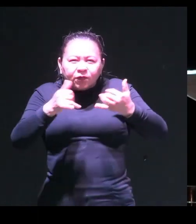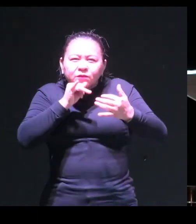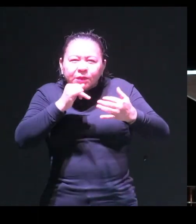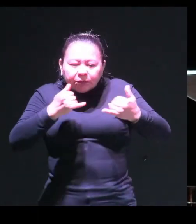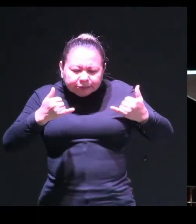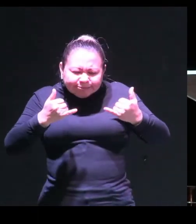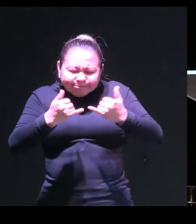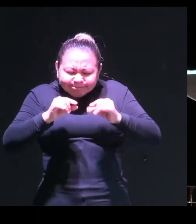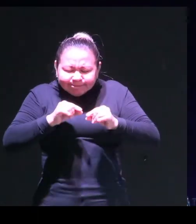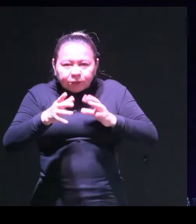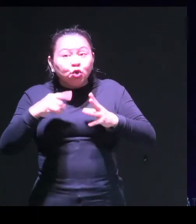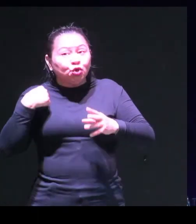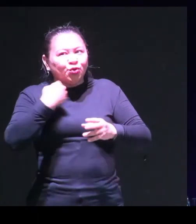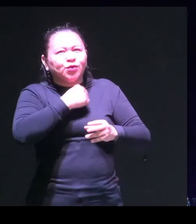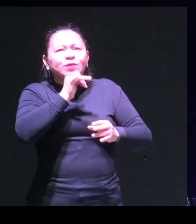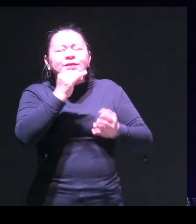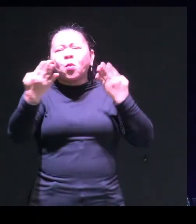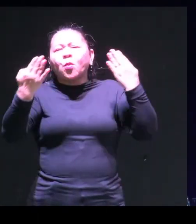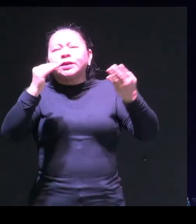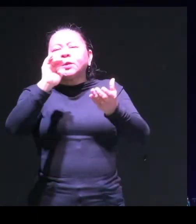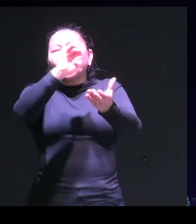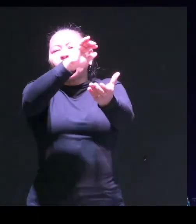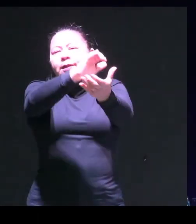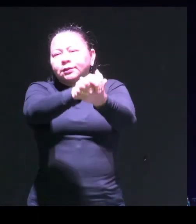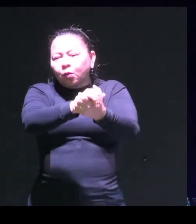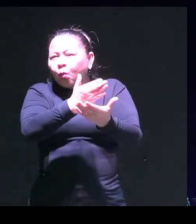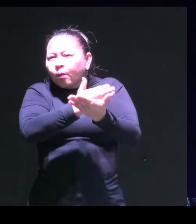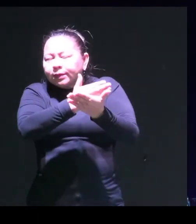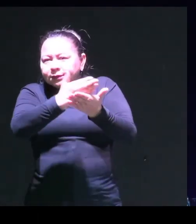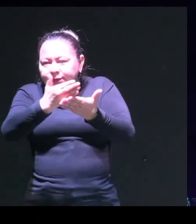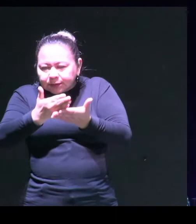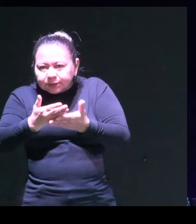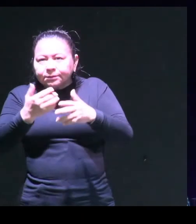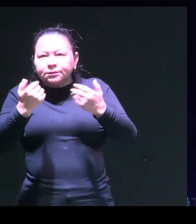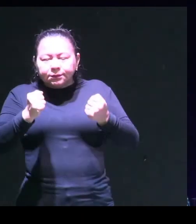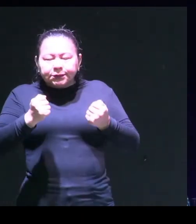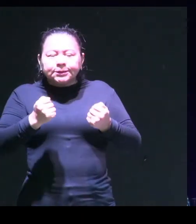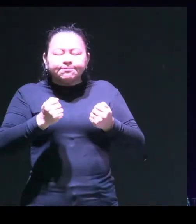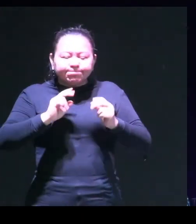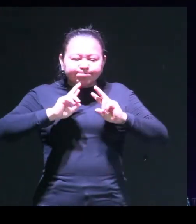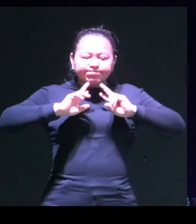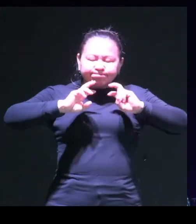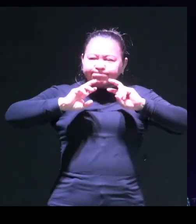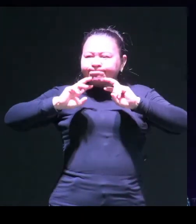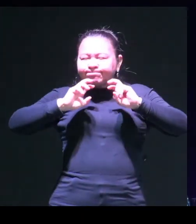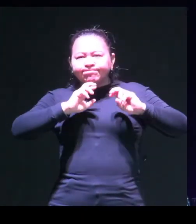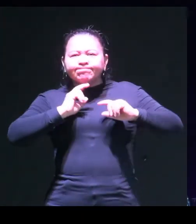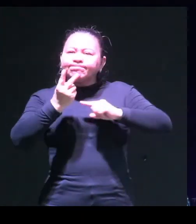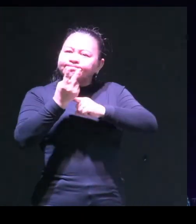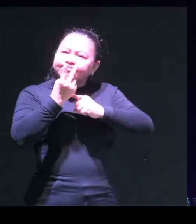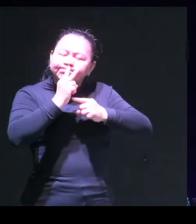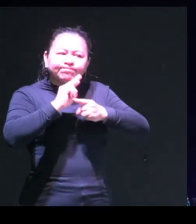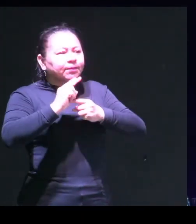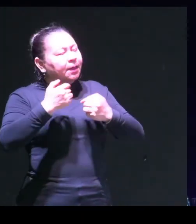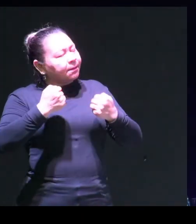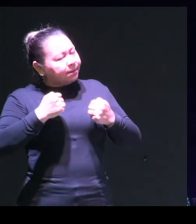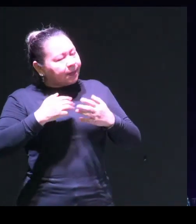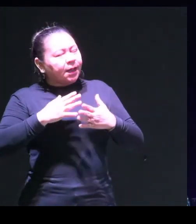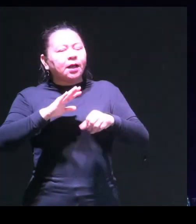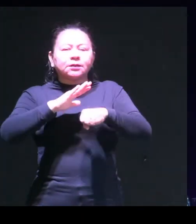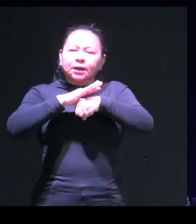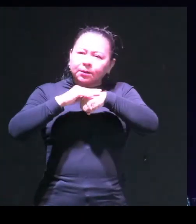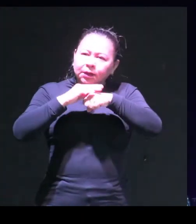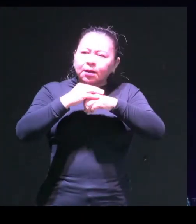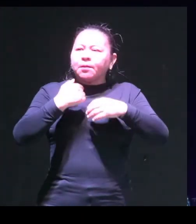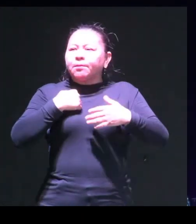quando casamos e passamos a ter que nos policiar para sermos amorosos, para